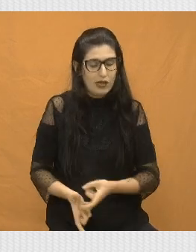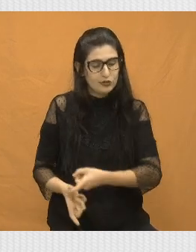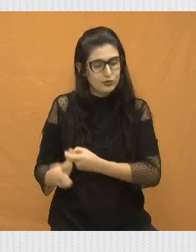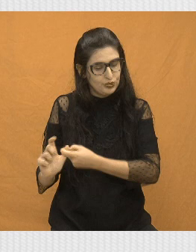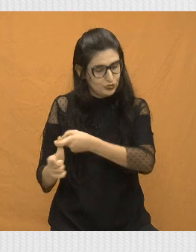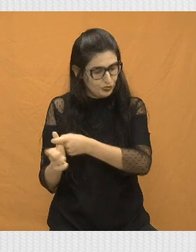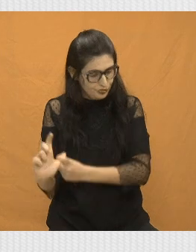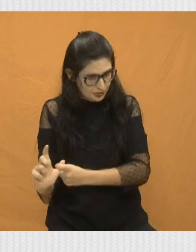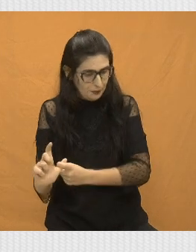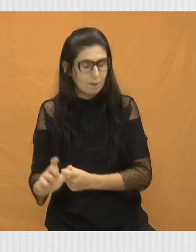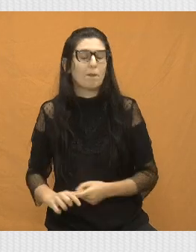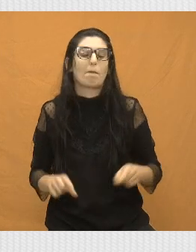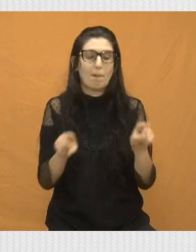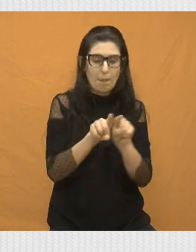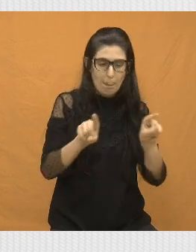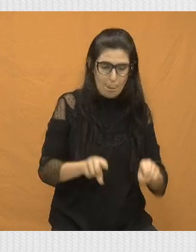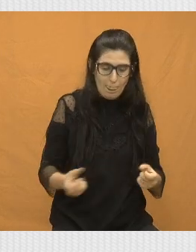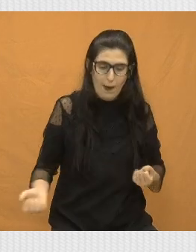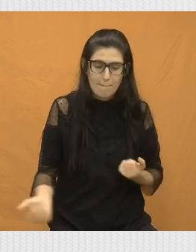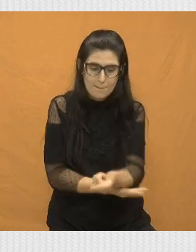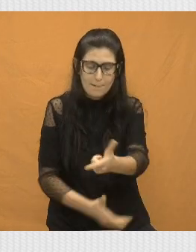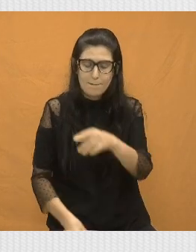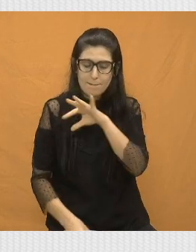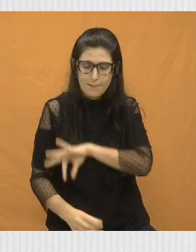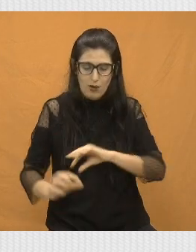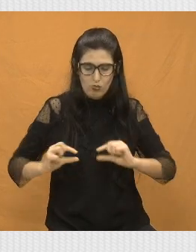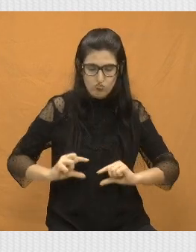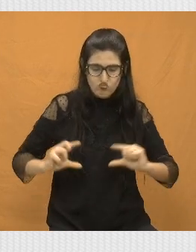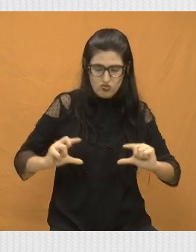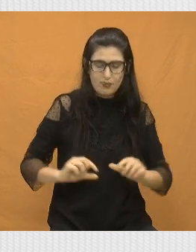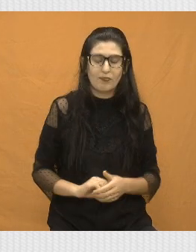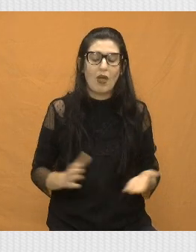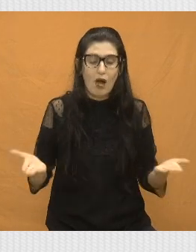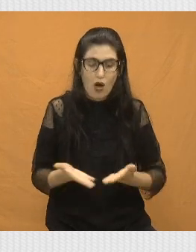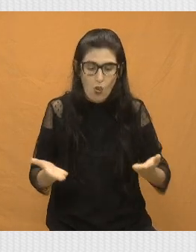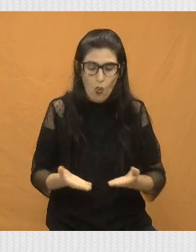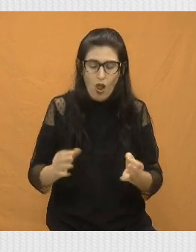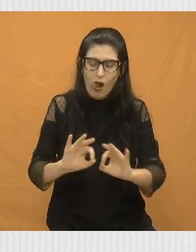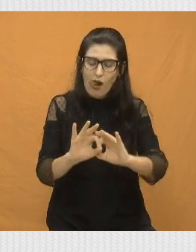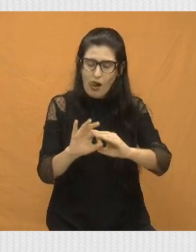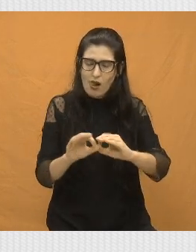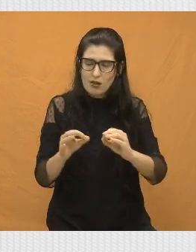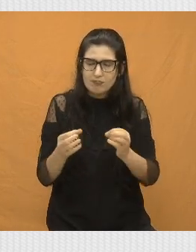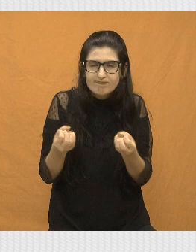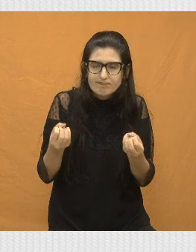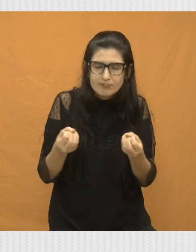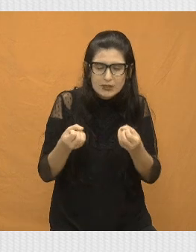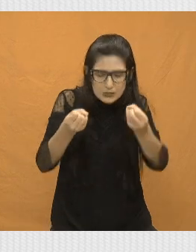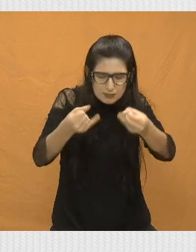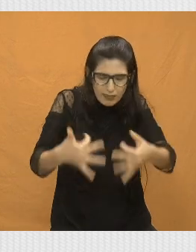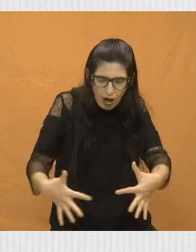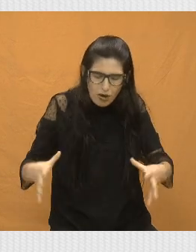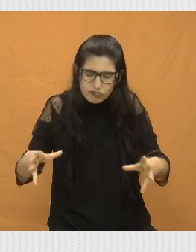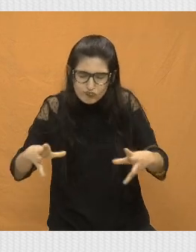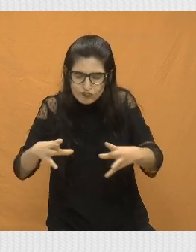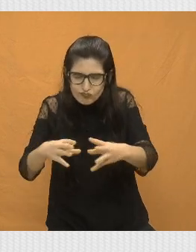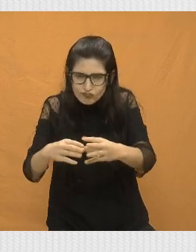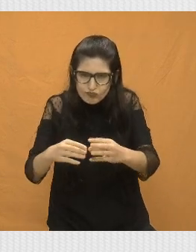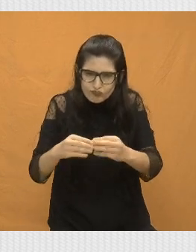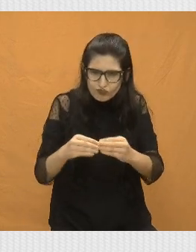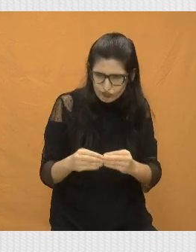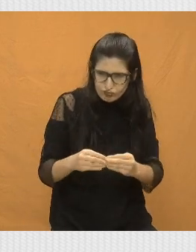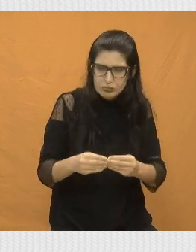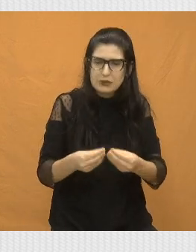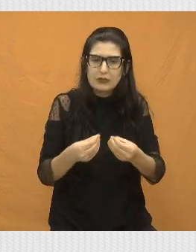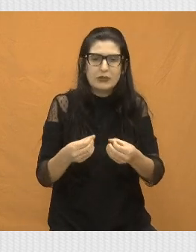consolidada, pessoal e encargos e resultado primário. Agora vamos trazer um detalhamento das receitas e,